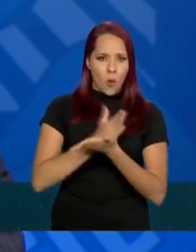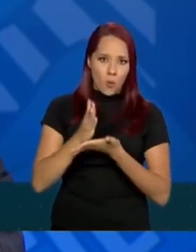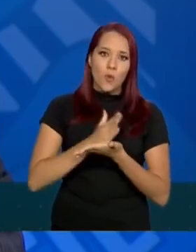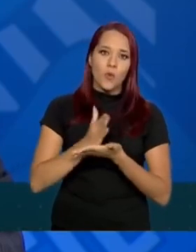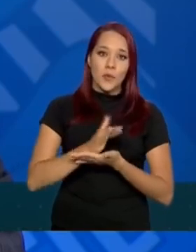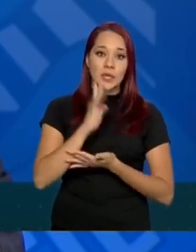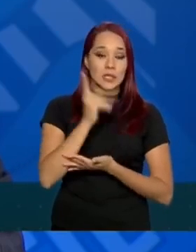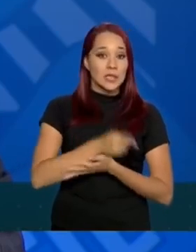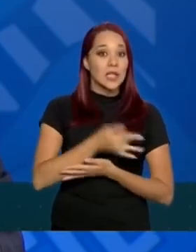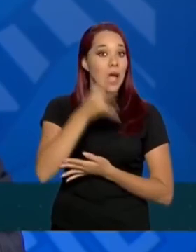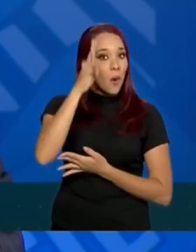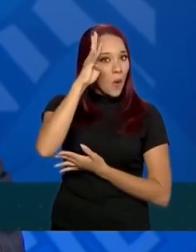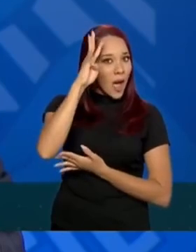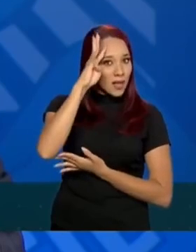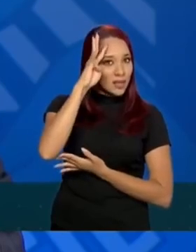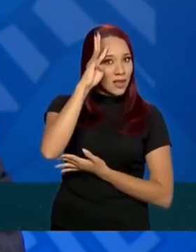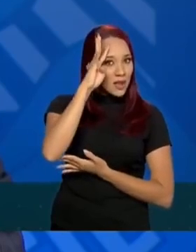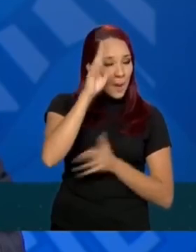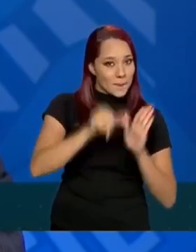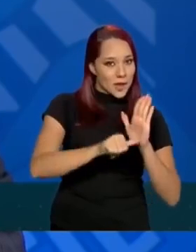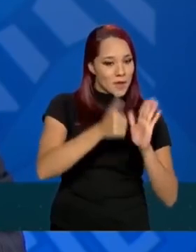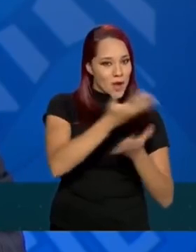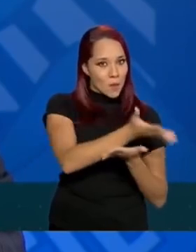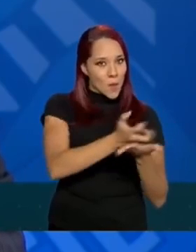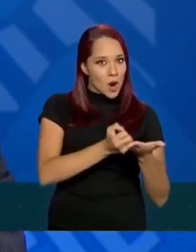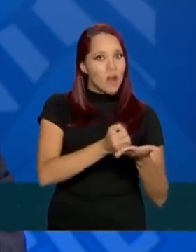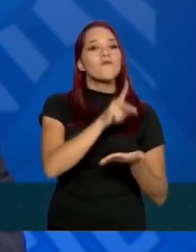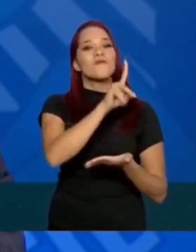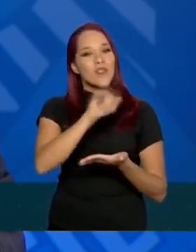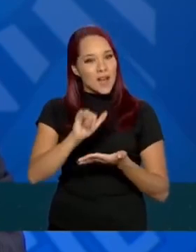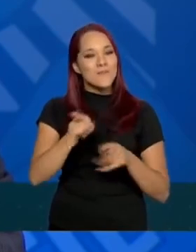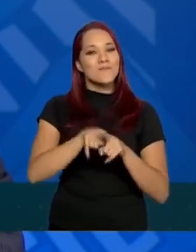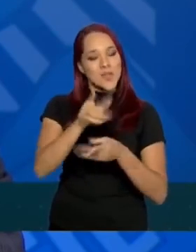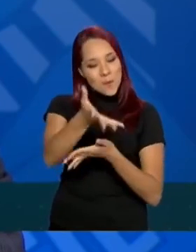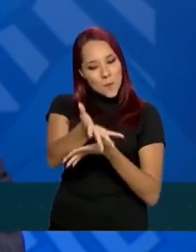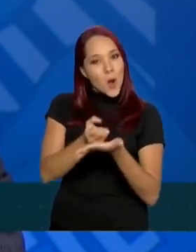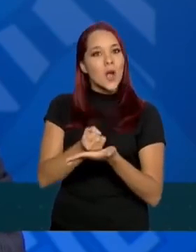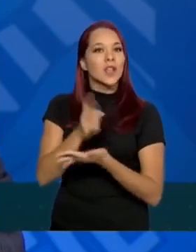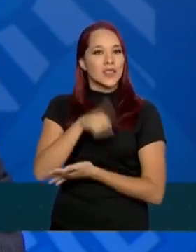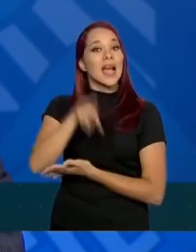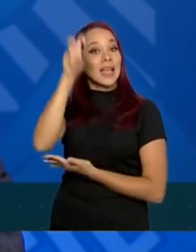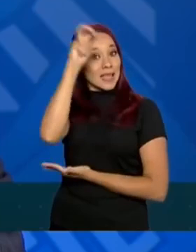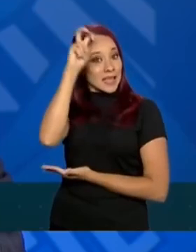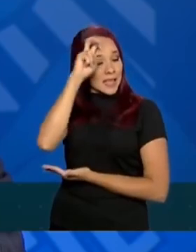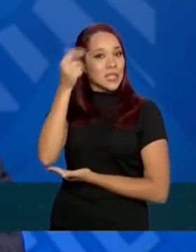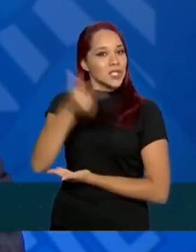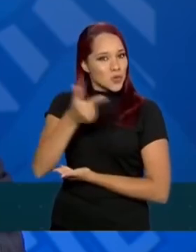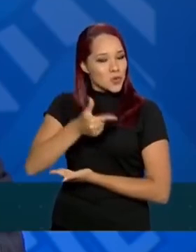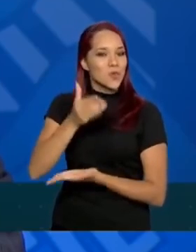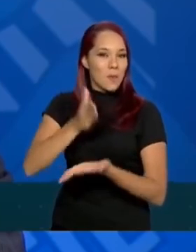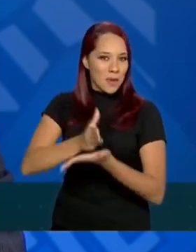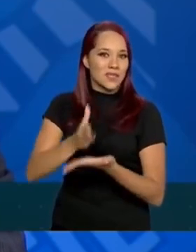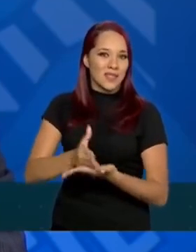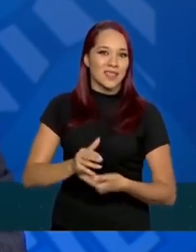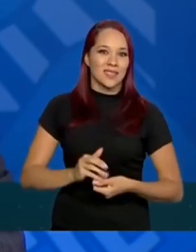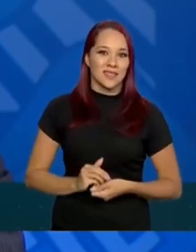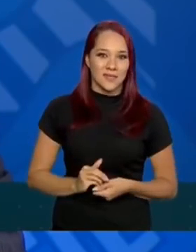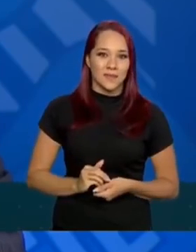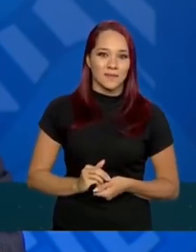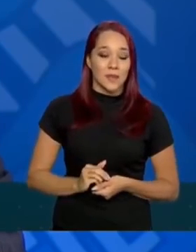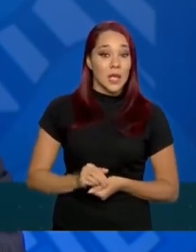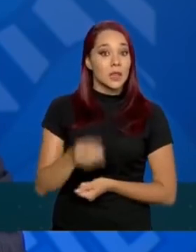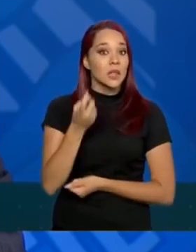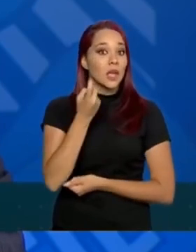receberão quarta-feira a primeira, receberão quinta-feira a segunda parcela.